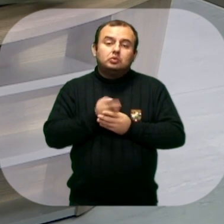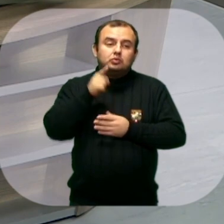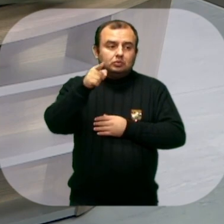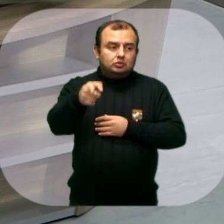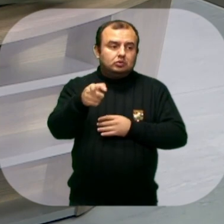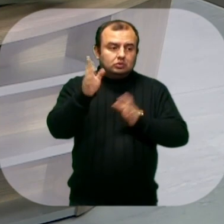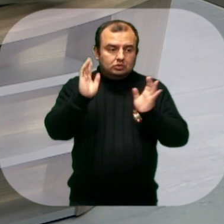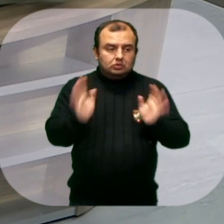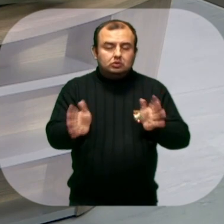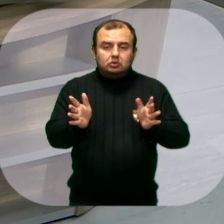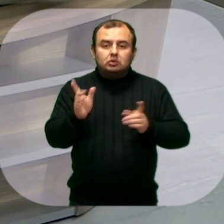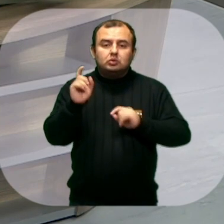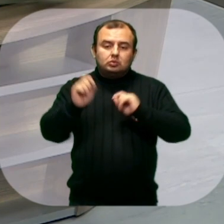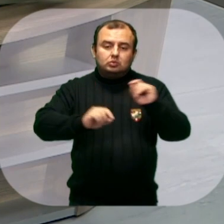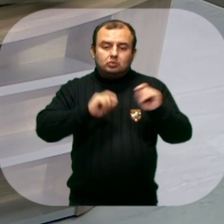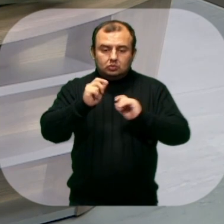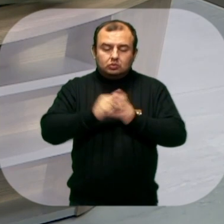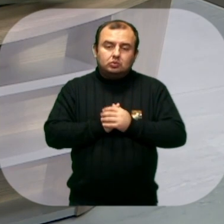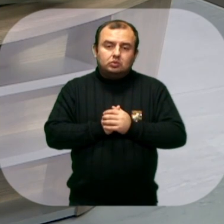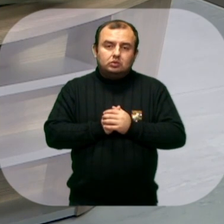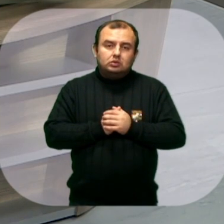você, no caso, né, como